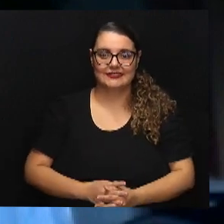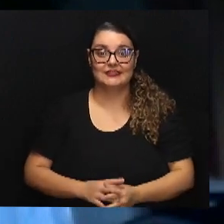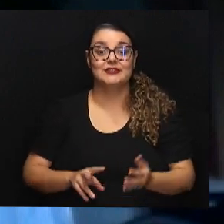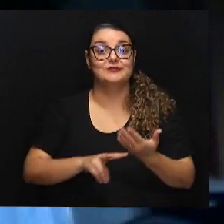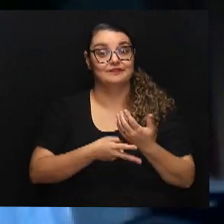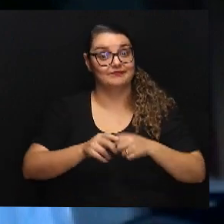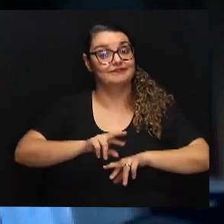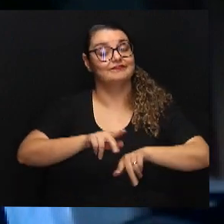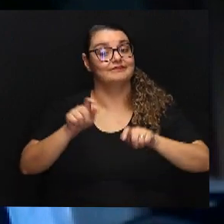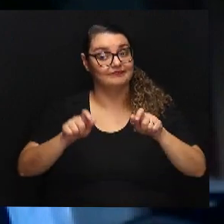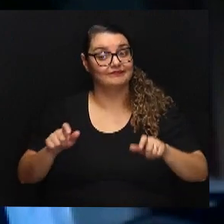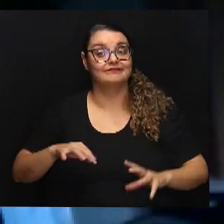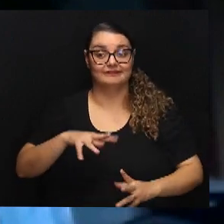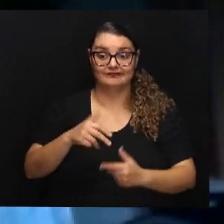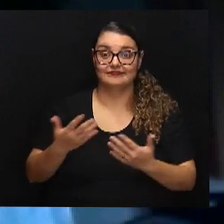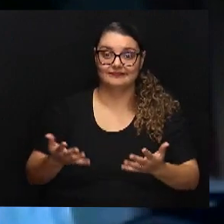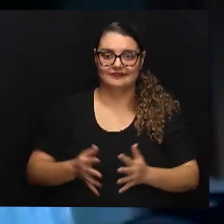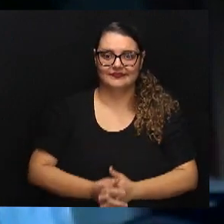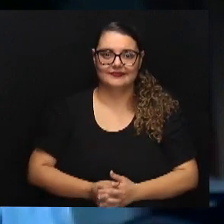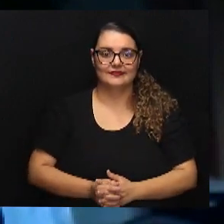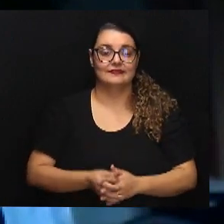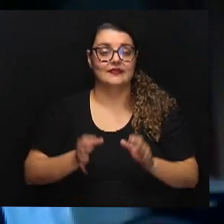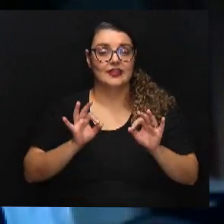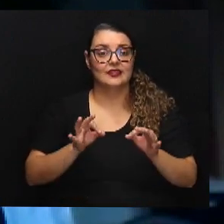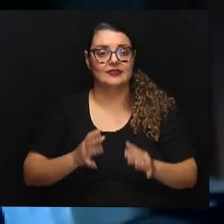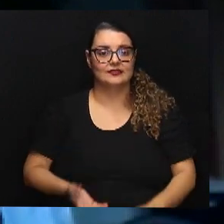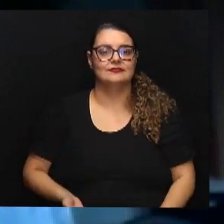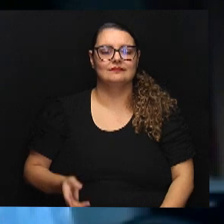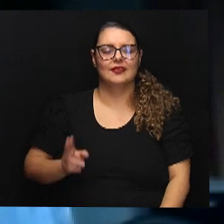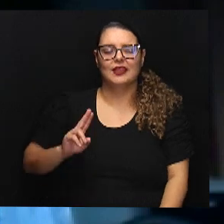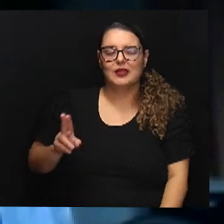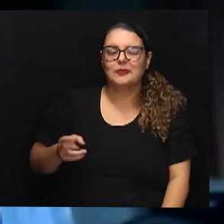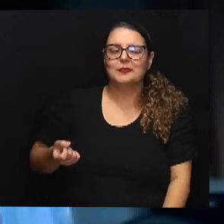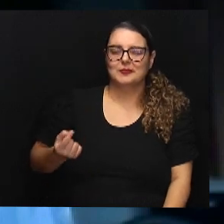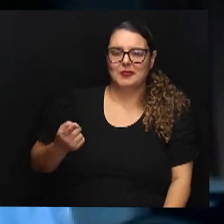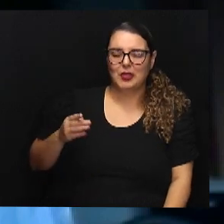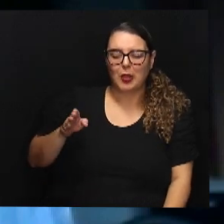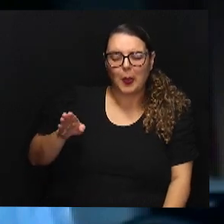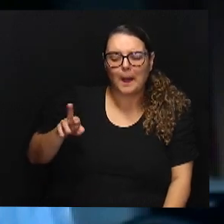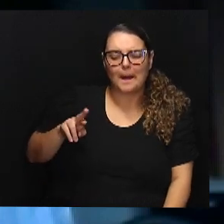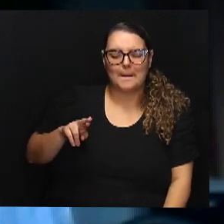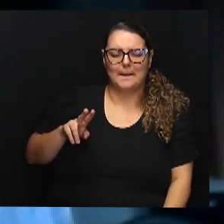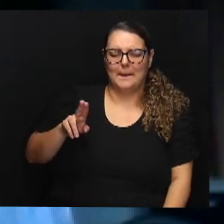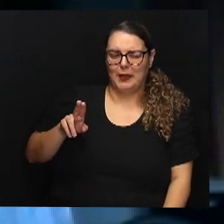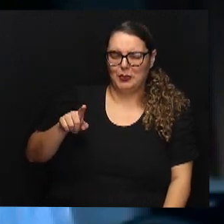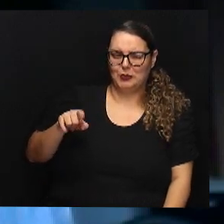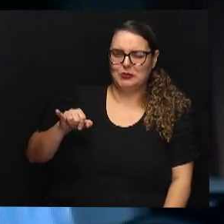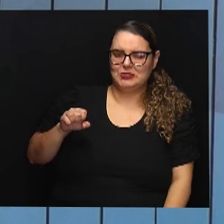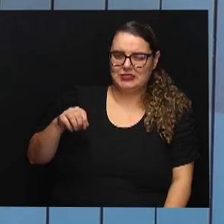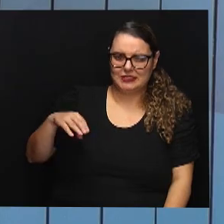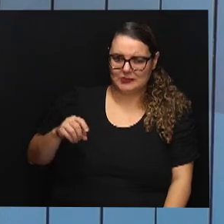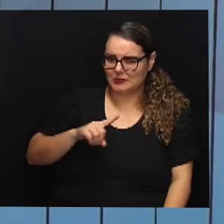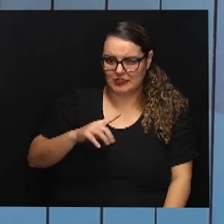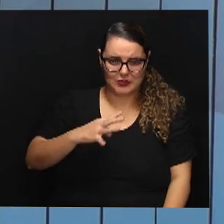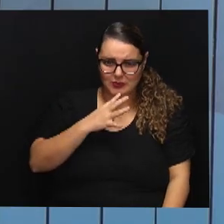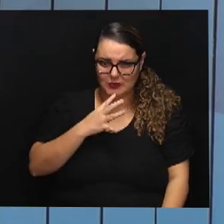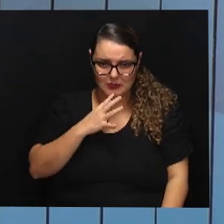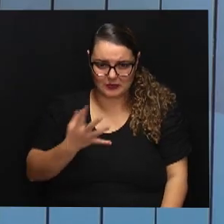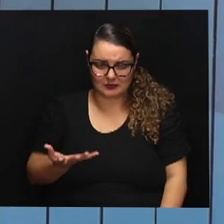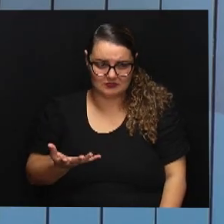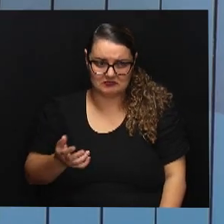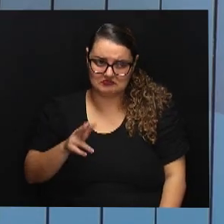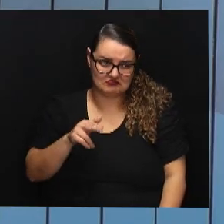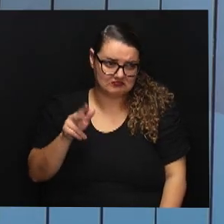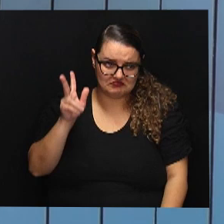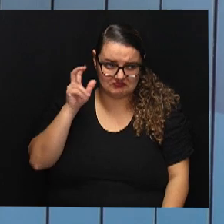Olá, é uma honra estar aqui para falar sobre esse assunto tão importante e que afeta tantas pessoas no mundo, né? Exatamente. O nome é até um